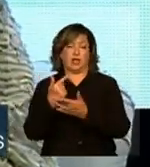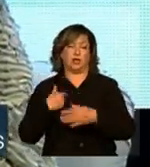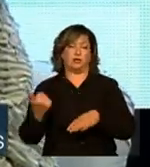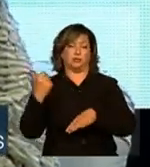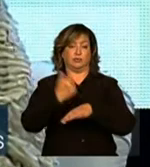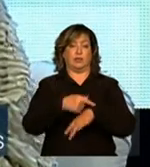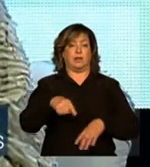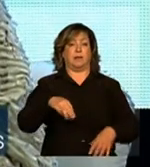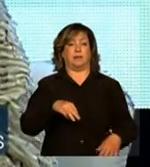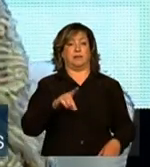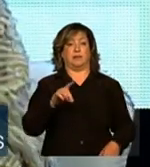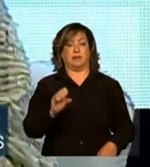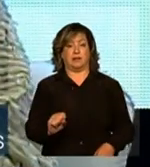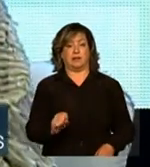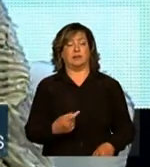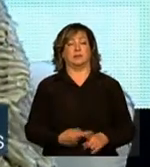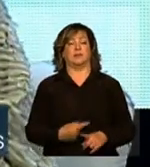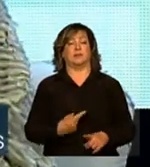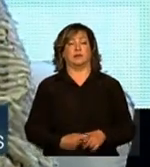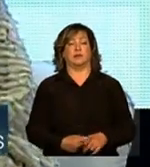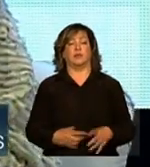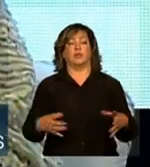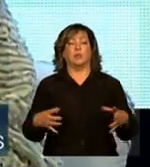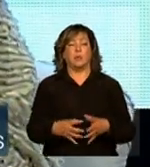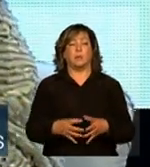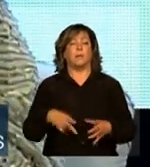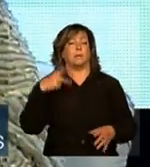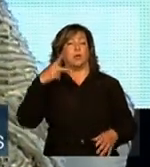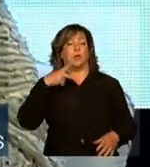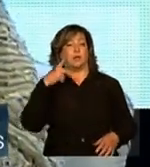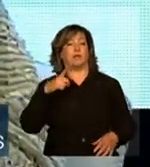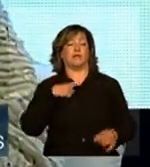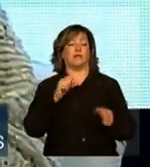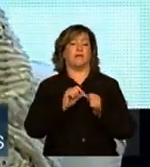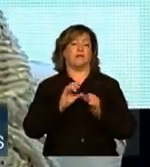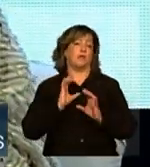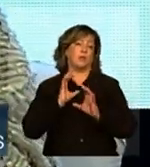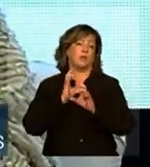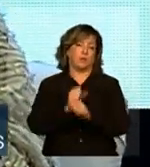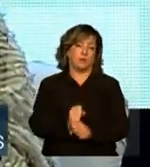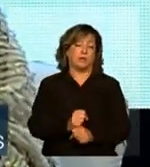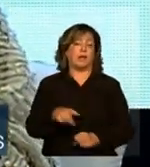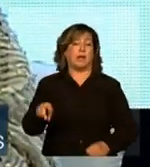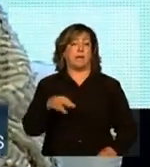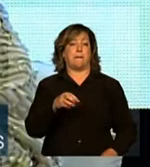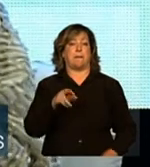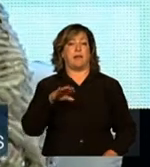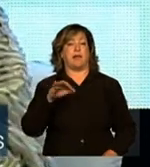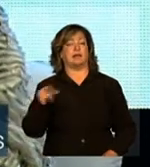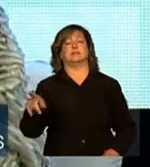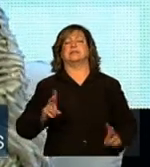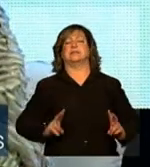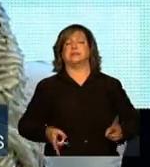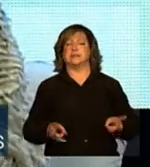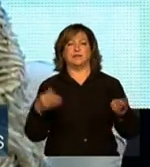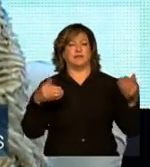MDS e ao conjunto de políticas que vieram sendo construídas ao longo desse tempo. A Márcia sempre está presente nas nossas